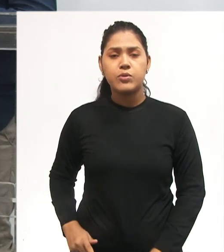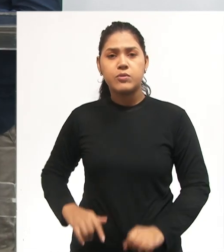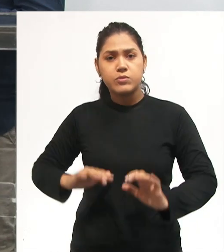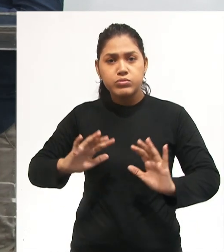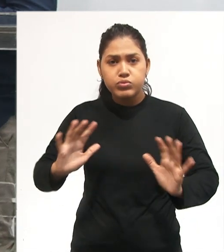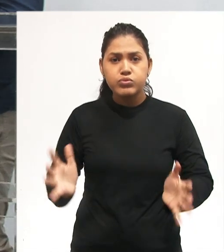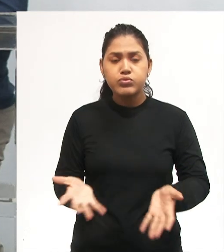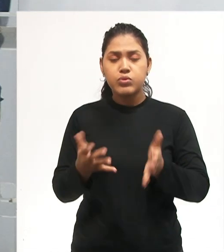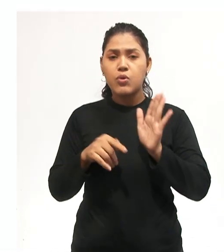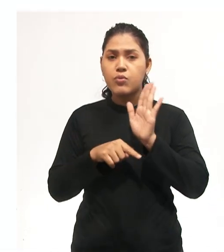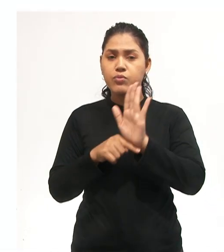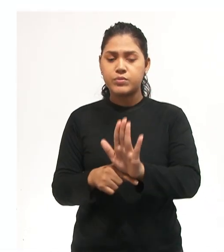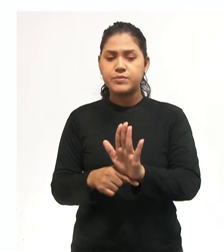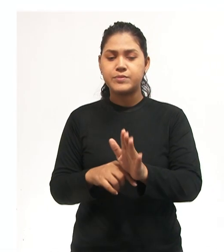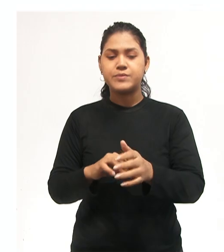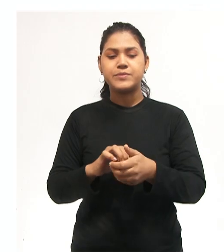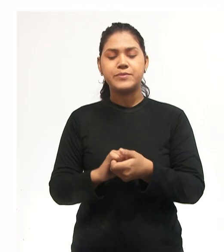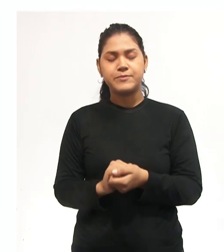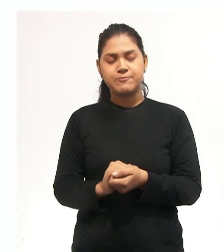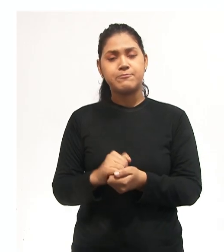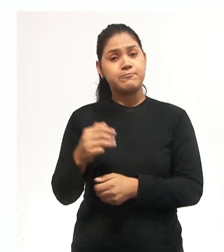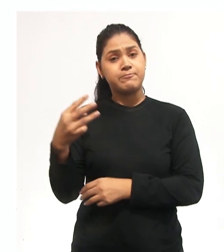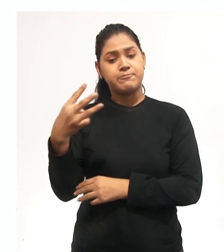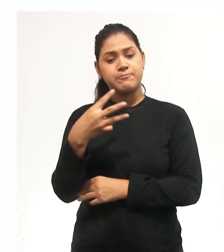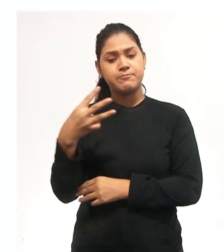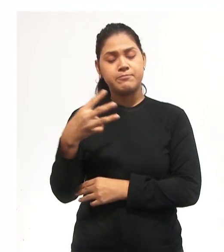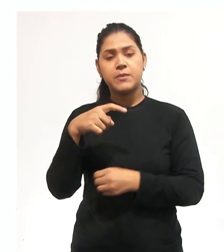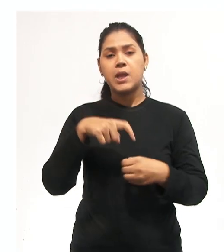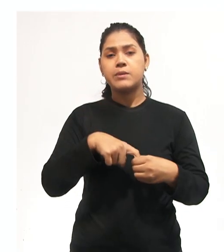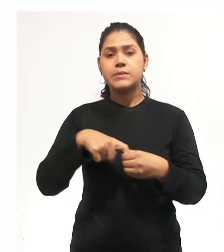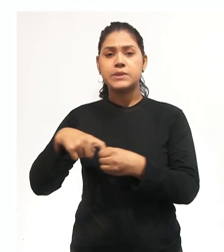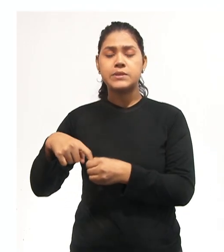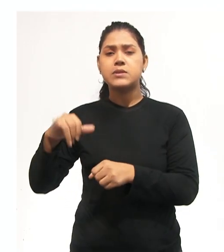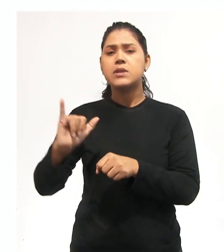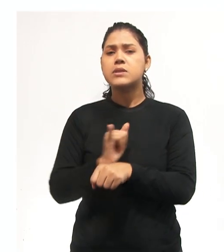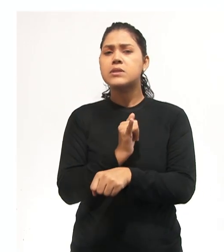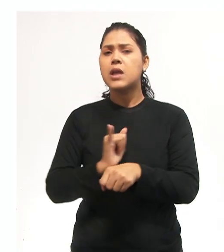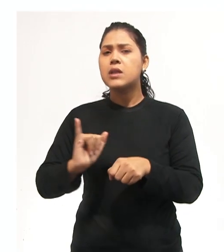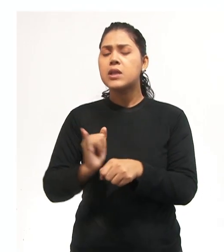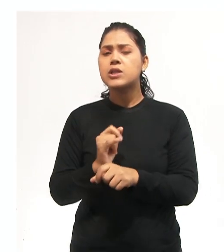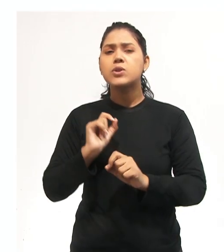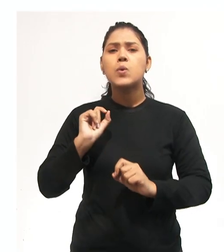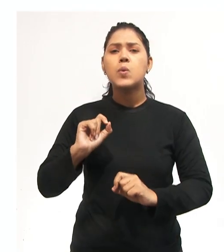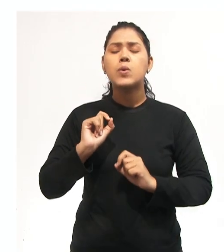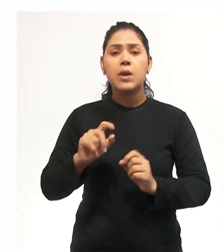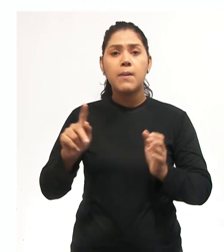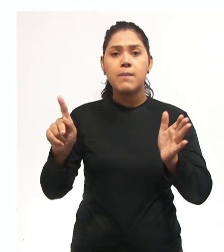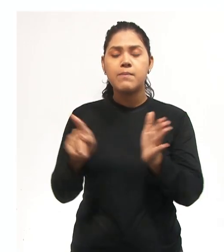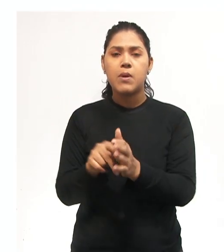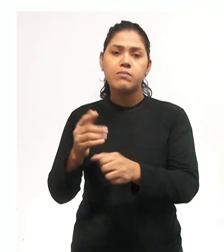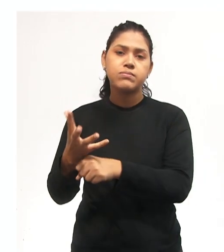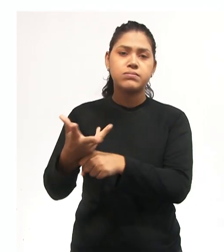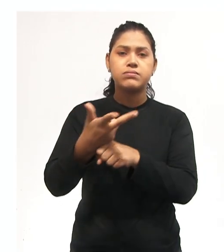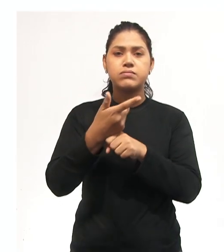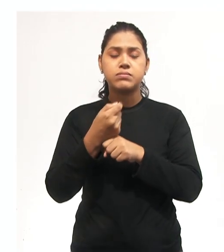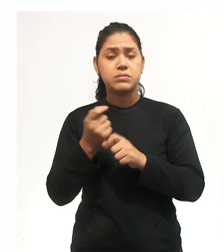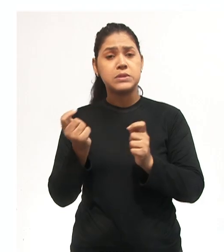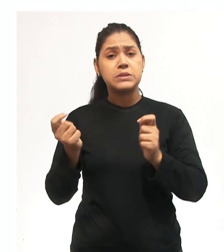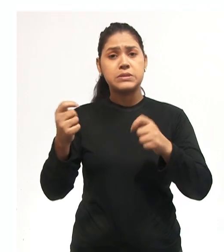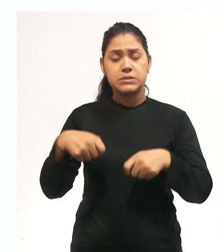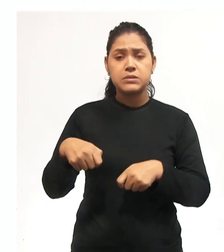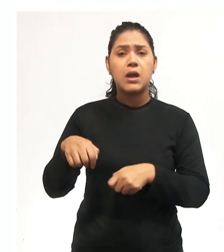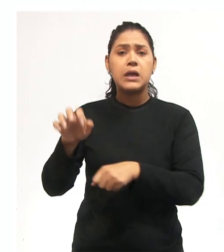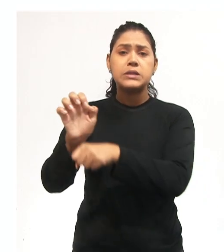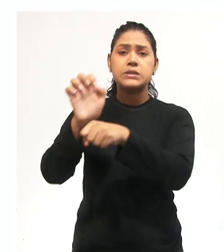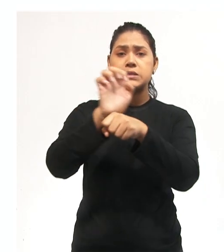nesse ponto de vista. Parcerias estratégicas, tanto com outros governos, né, com outros estados, quanto também com o